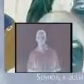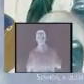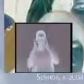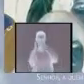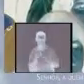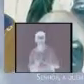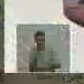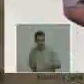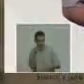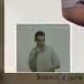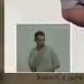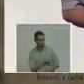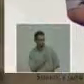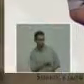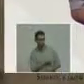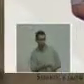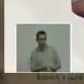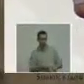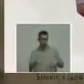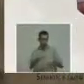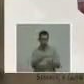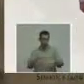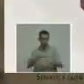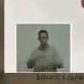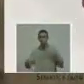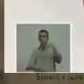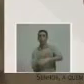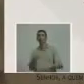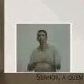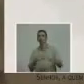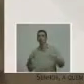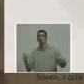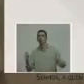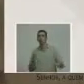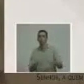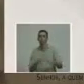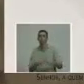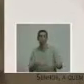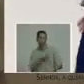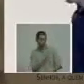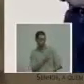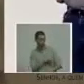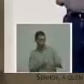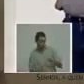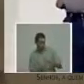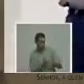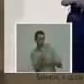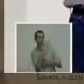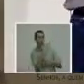guarda teu coração assim de todas as coisas porque dele brotam todas as fontes da